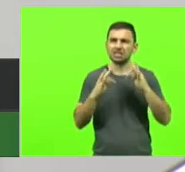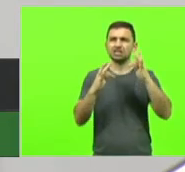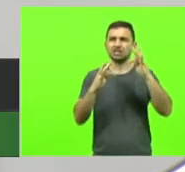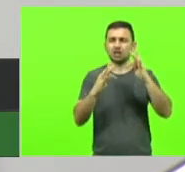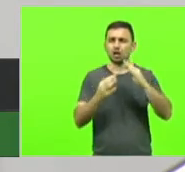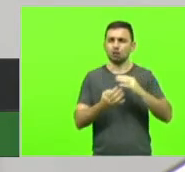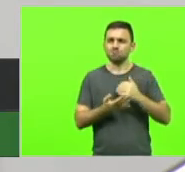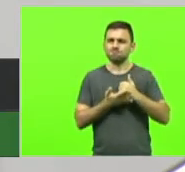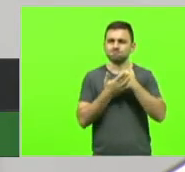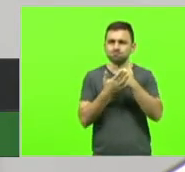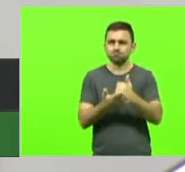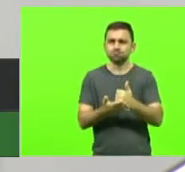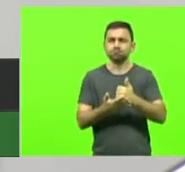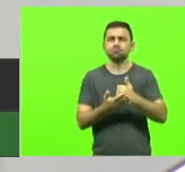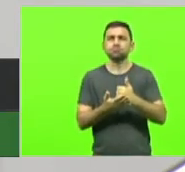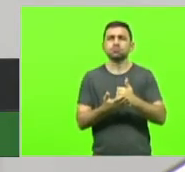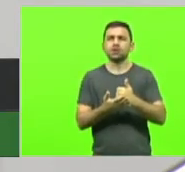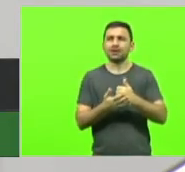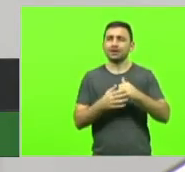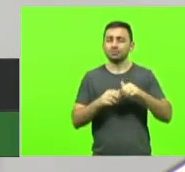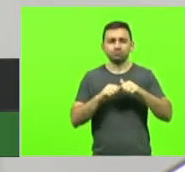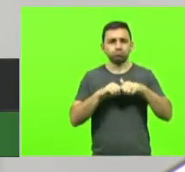levados